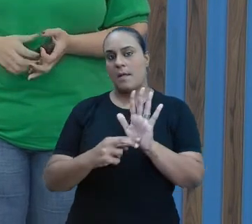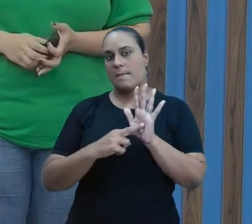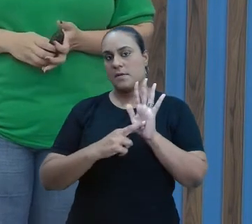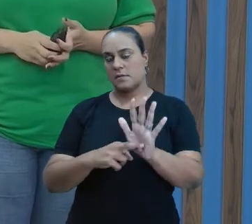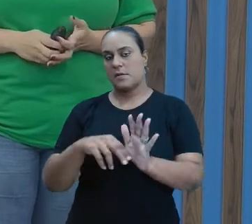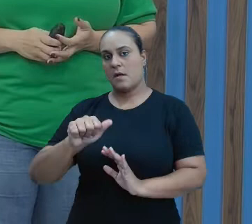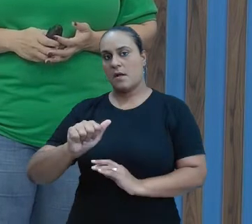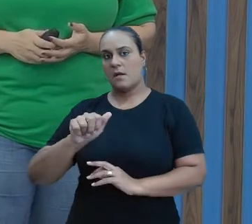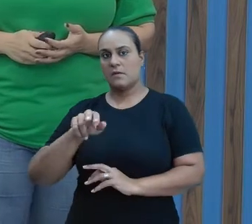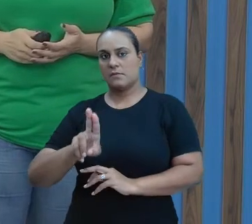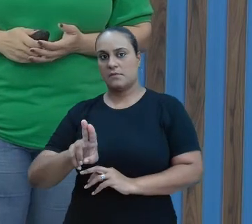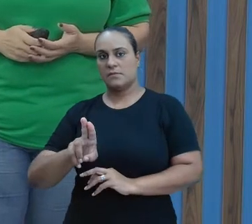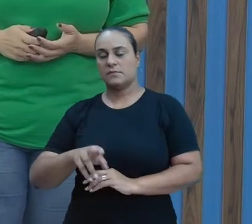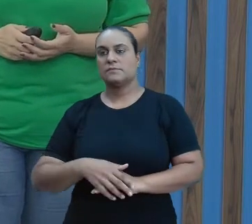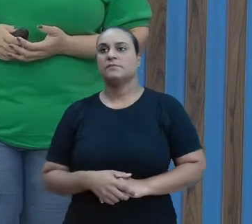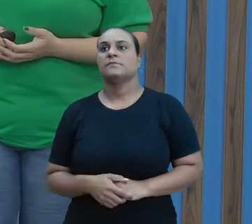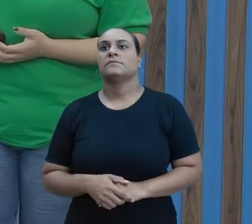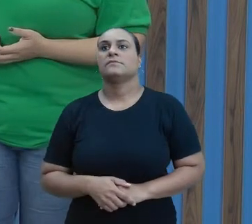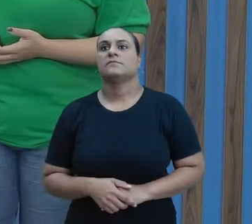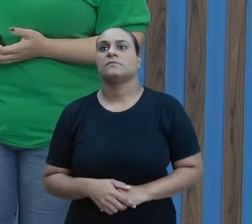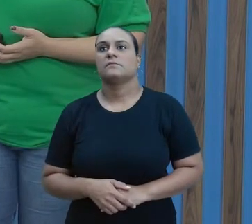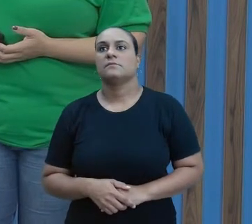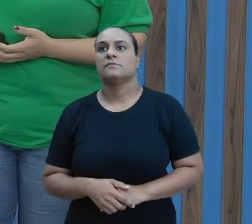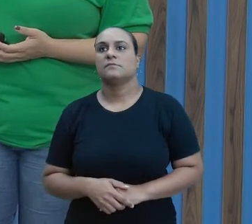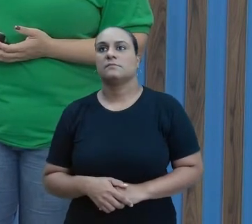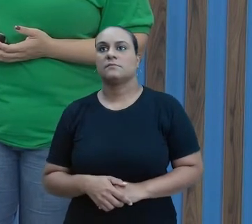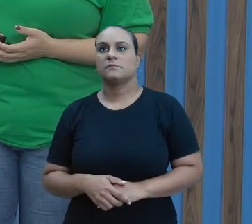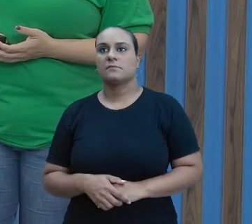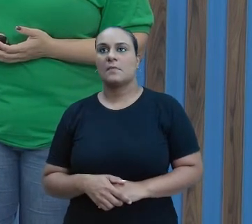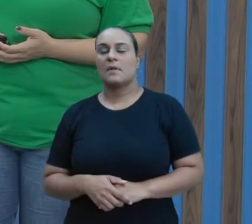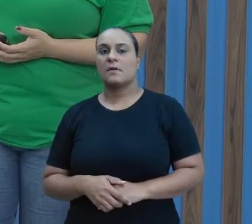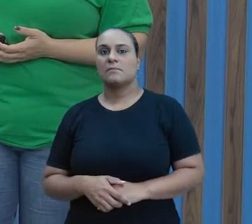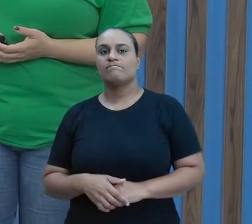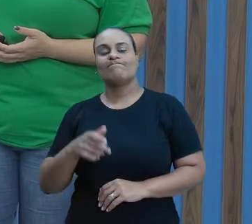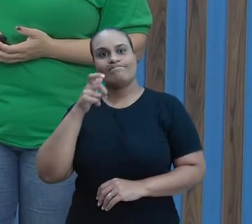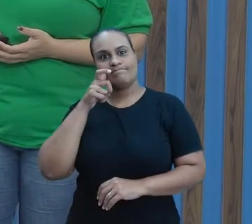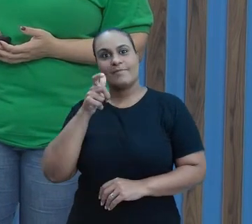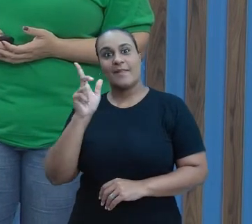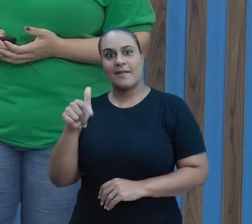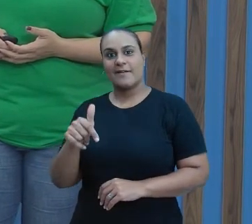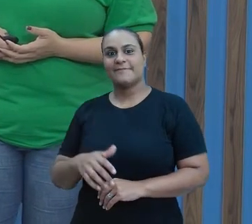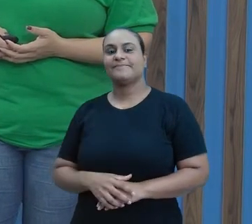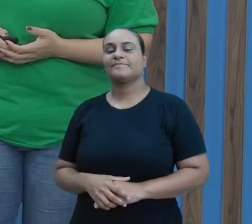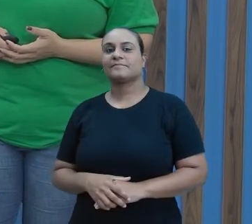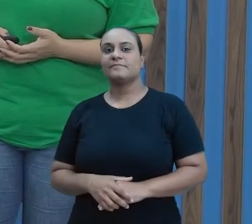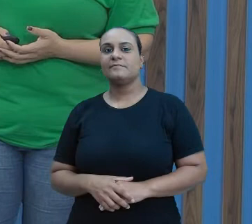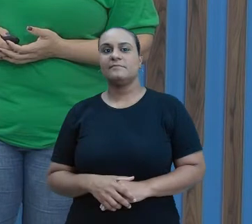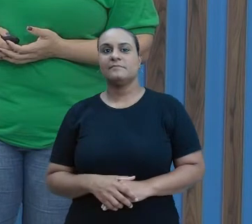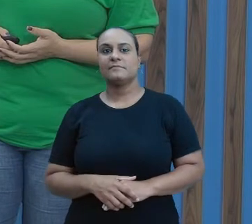aurum. Beleza? Olha só que interessante, né, professora Isabel?